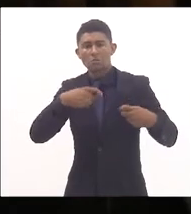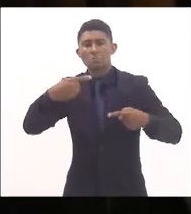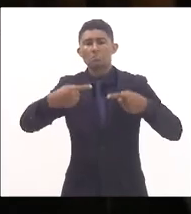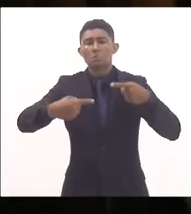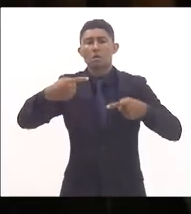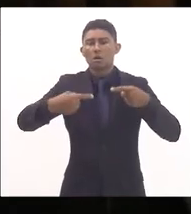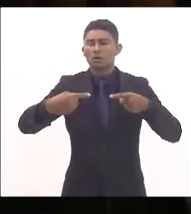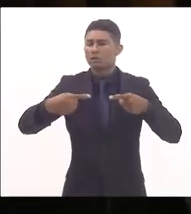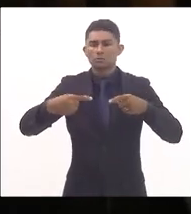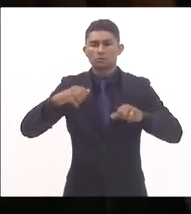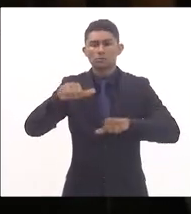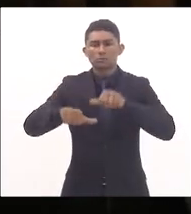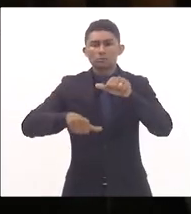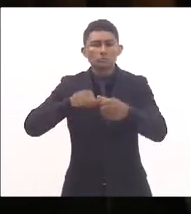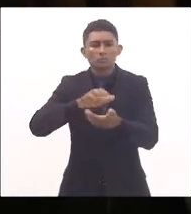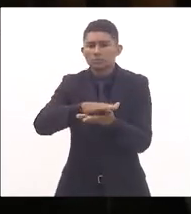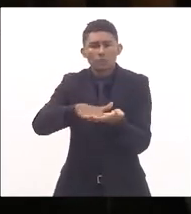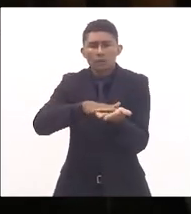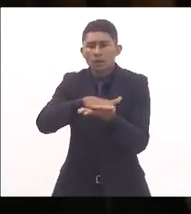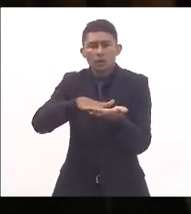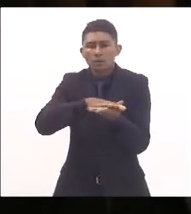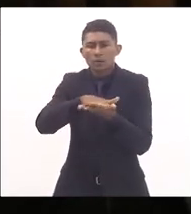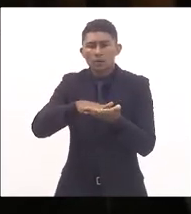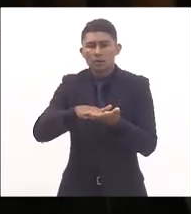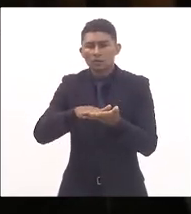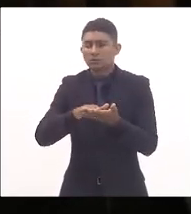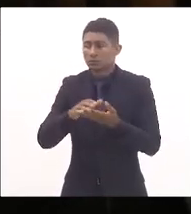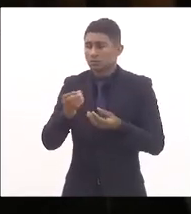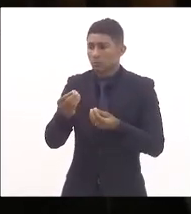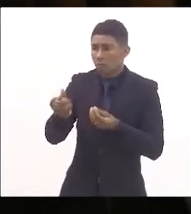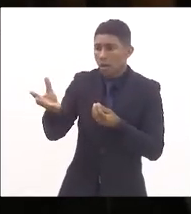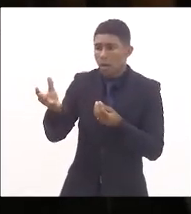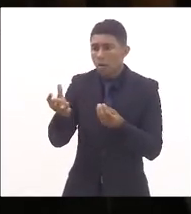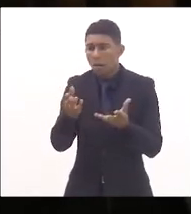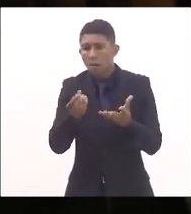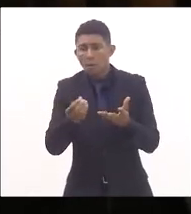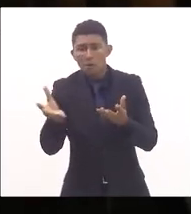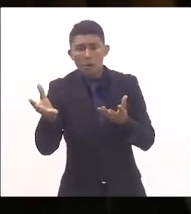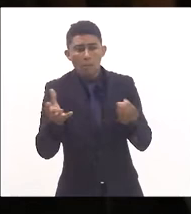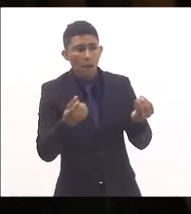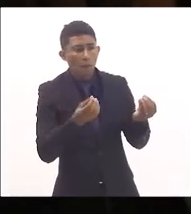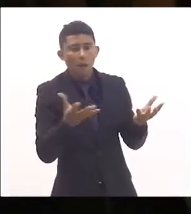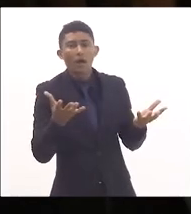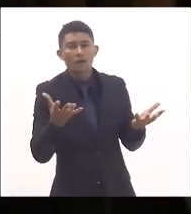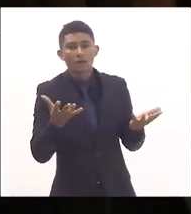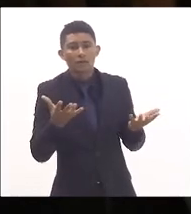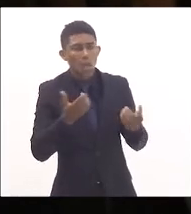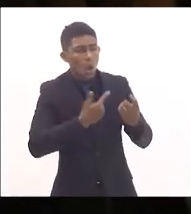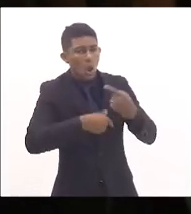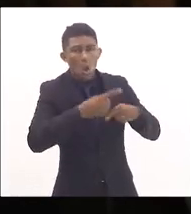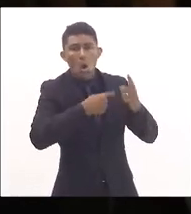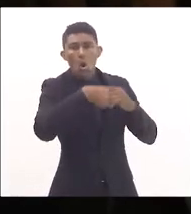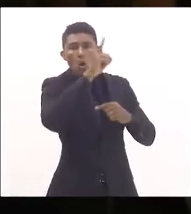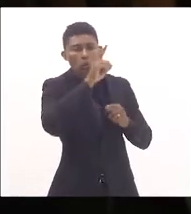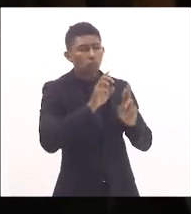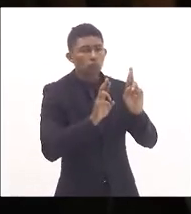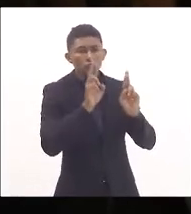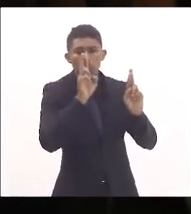política. Distribui dividendos poupudos a rodo